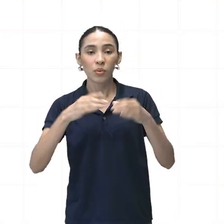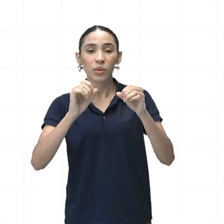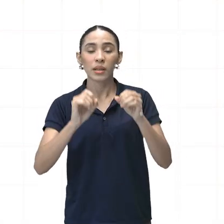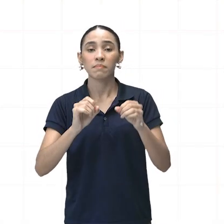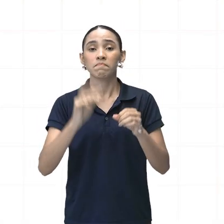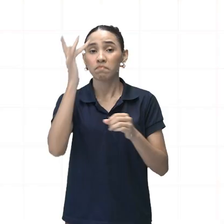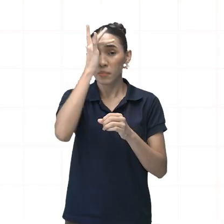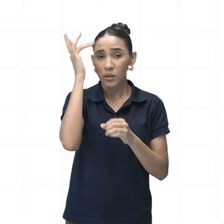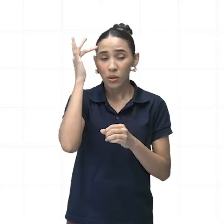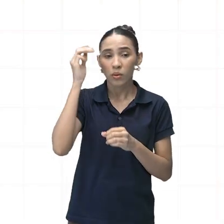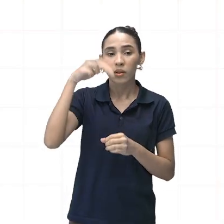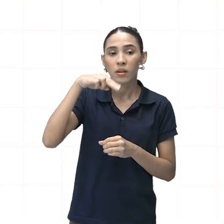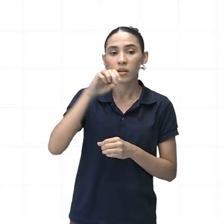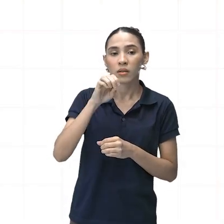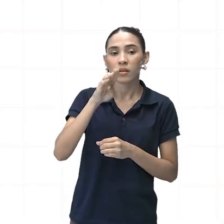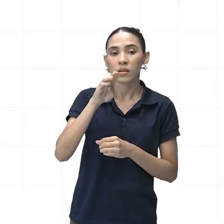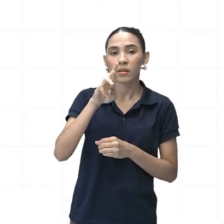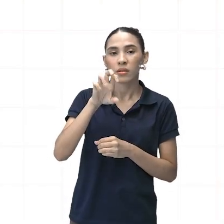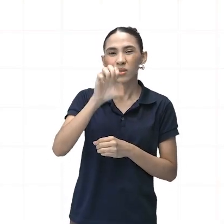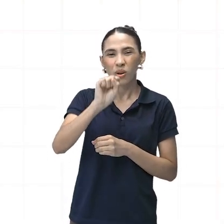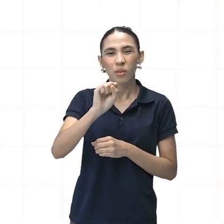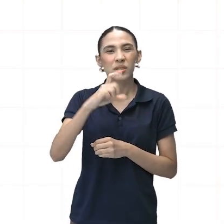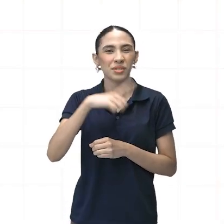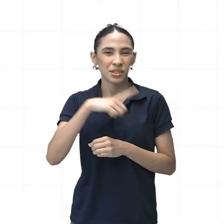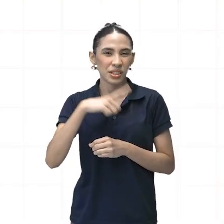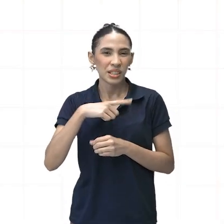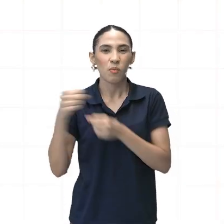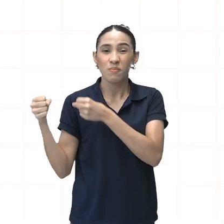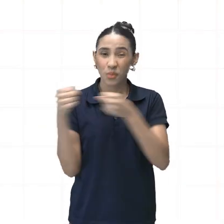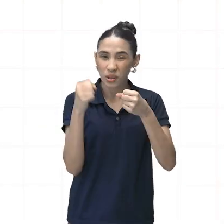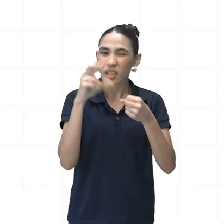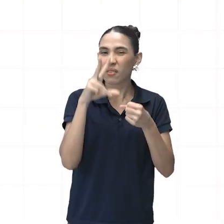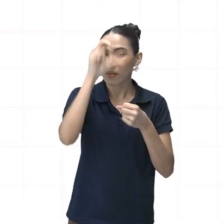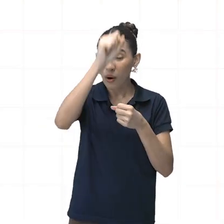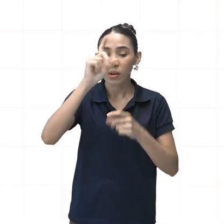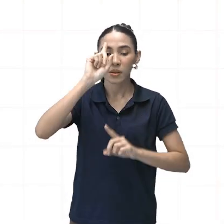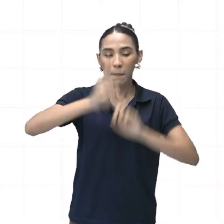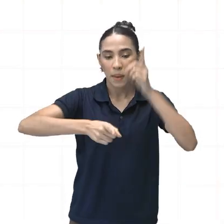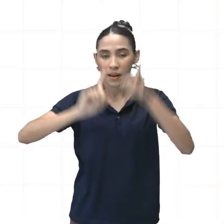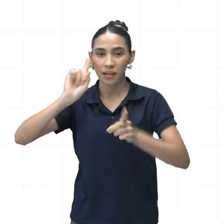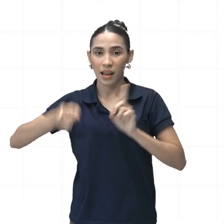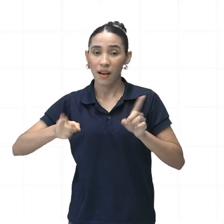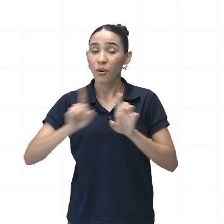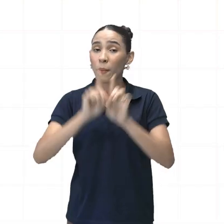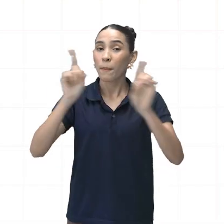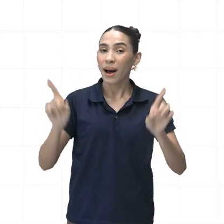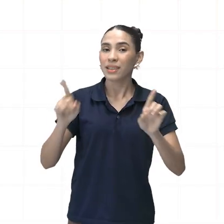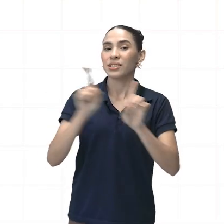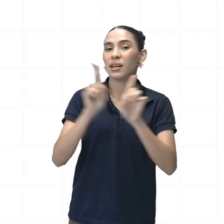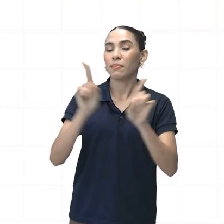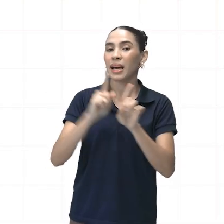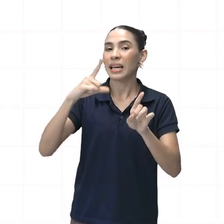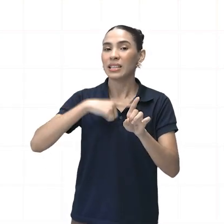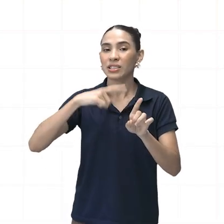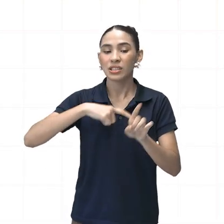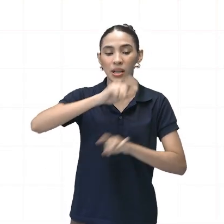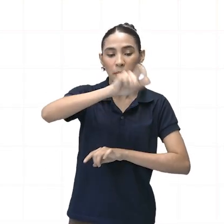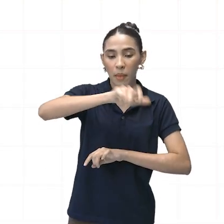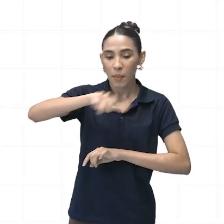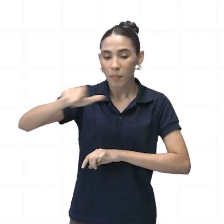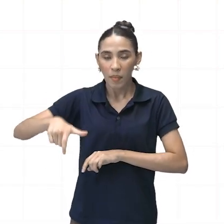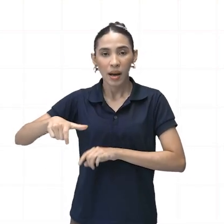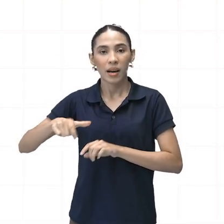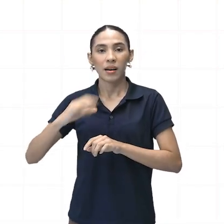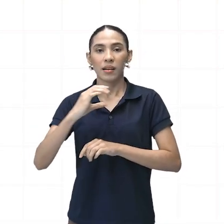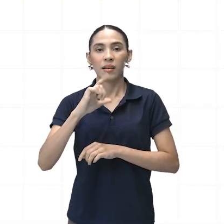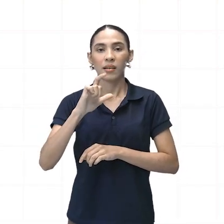por nobres, né? Que tinham o maior poder, que mandavam, mas também tinham os membros do clero, que já